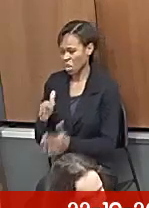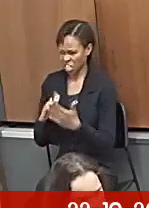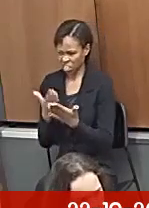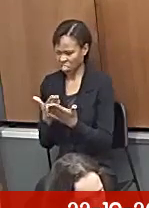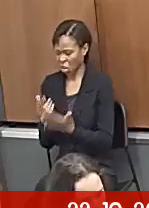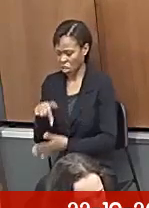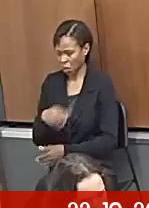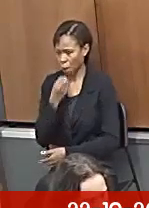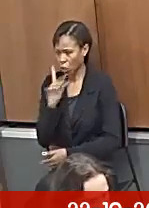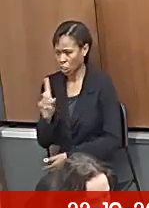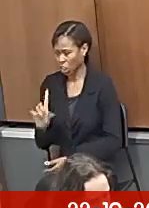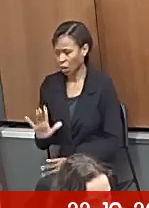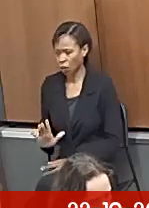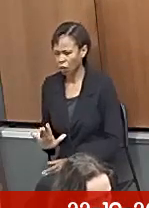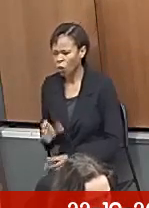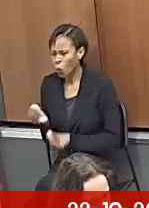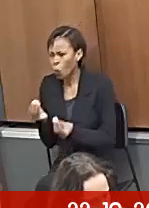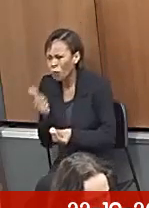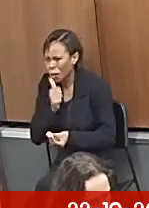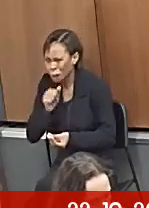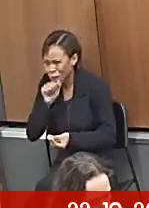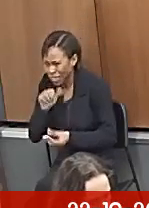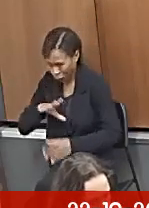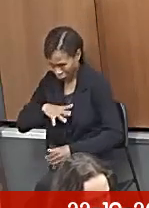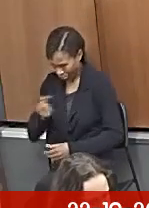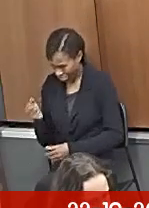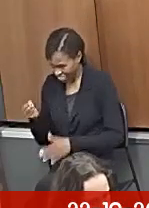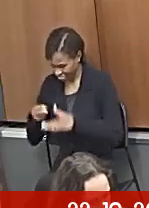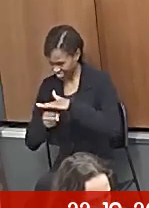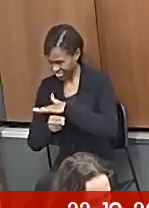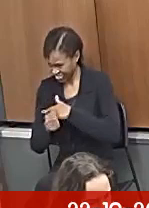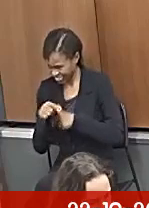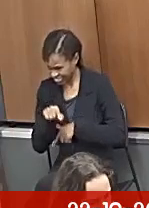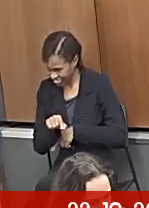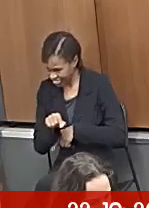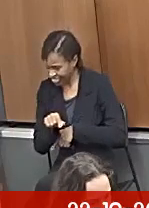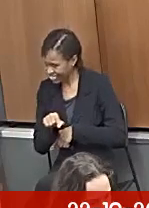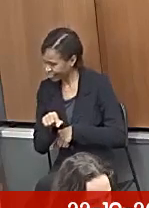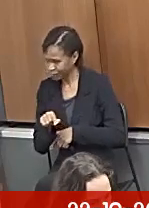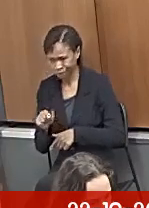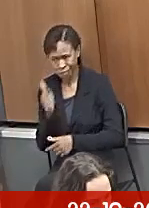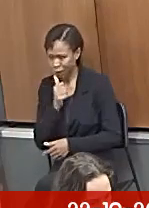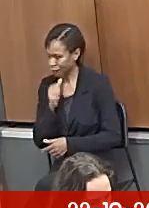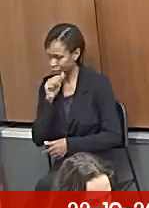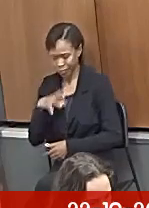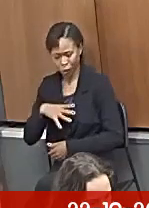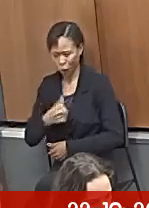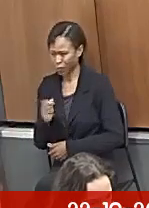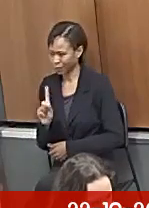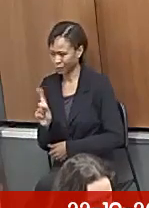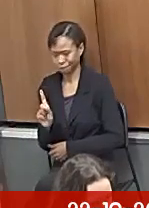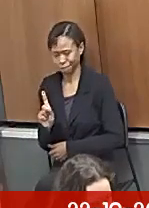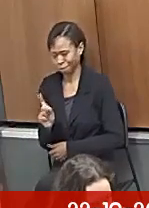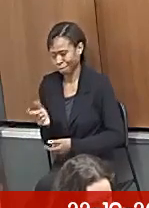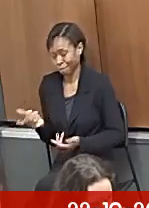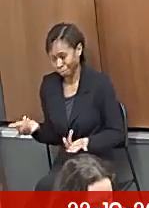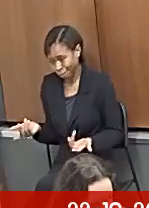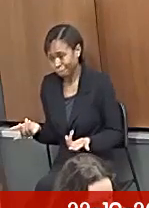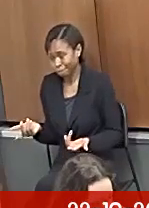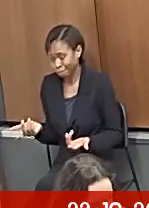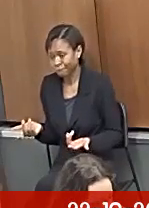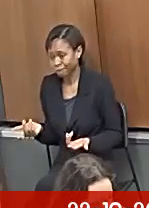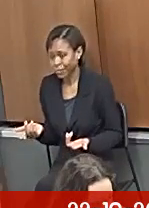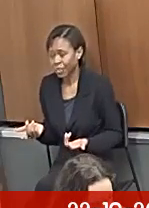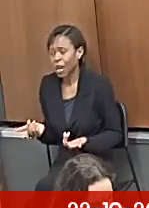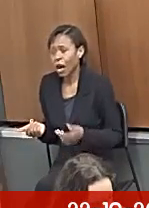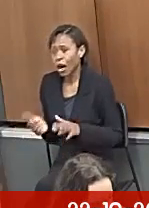coragem de deixar o filho na escola recebendo uma porta na cara dessa? Ninguém, nenhuma mãe. Só que tem, igual o doutor, né,